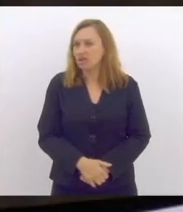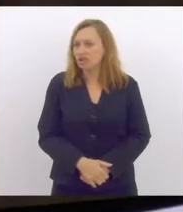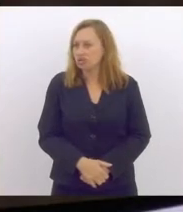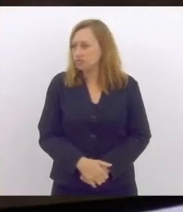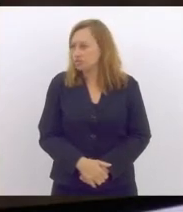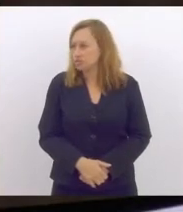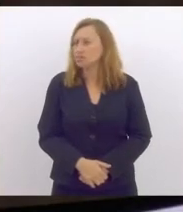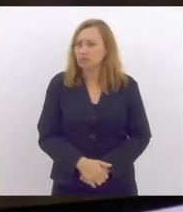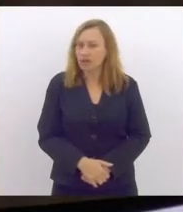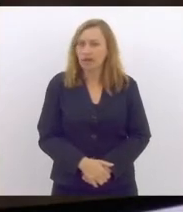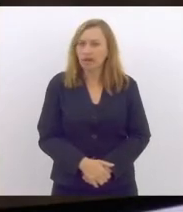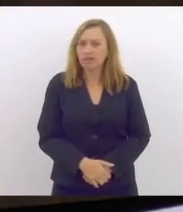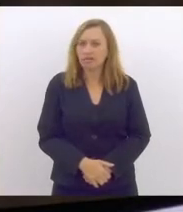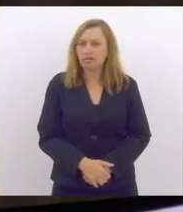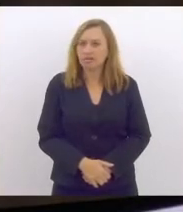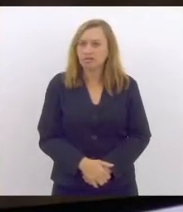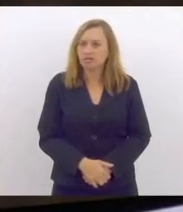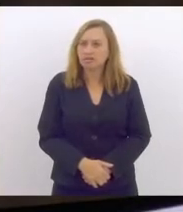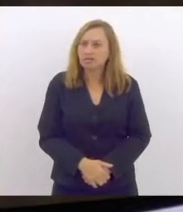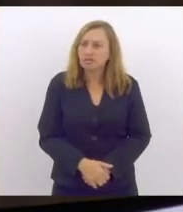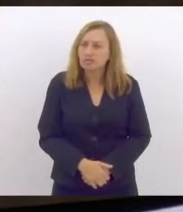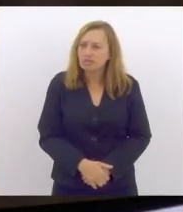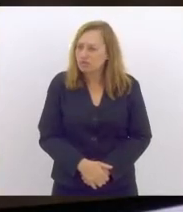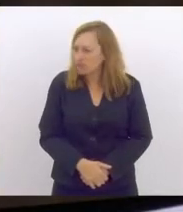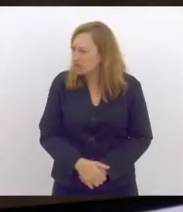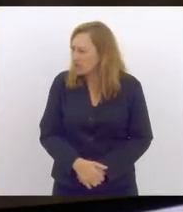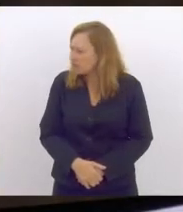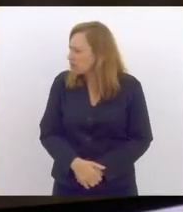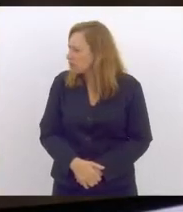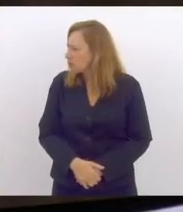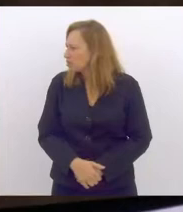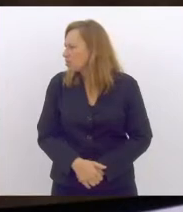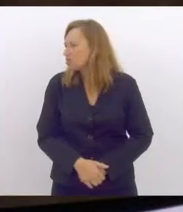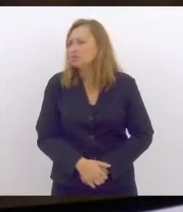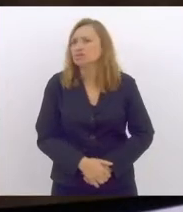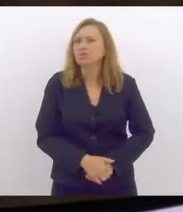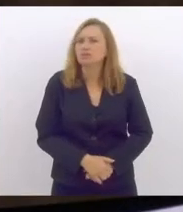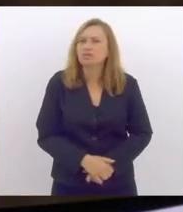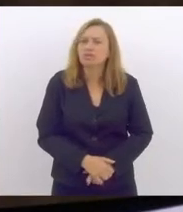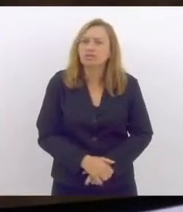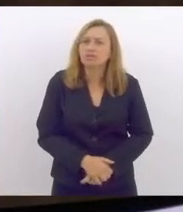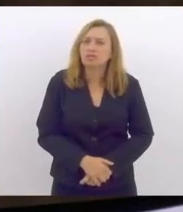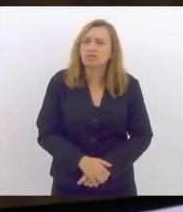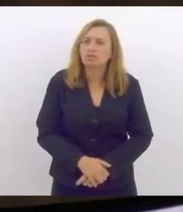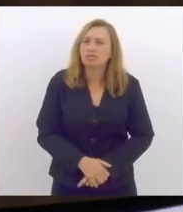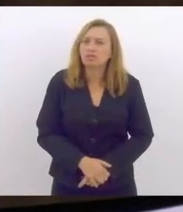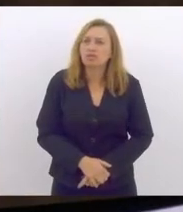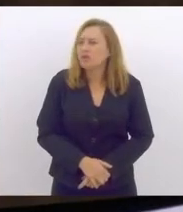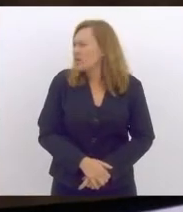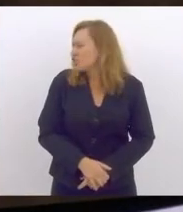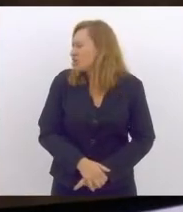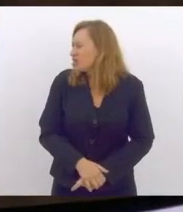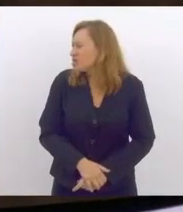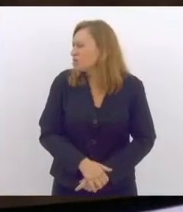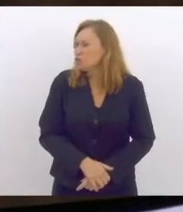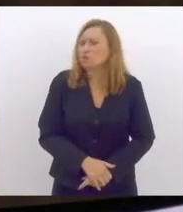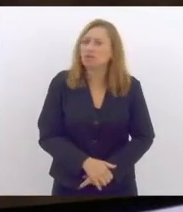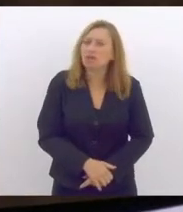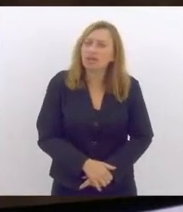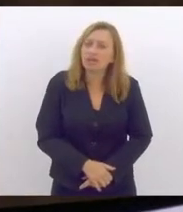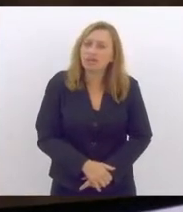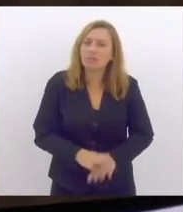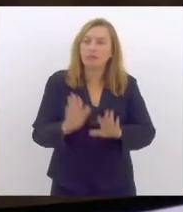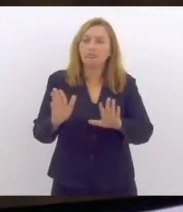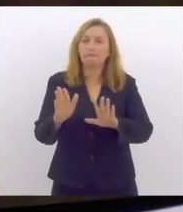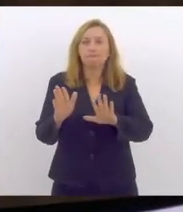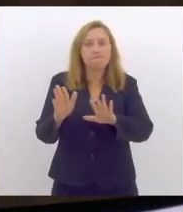deputado Luiz. Eu só queria dizer, eu dei uma sugestão. O mérito a gente vai discutir quando tramitar. O ordenador de despesa é a